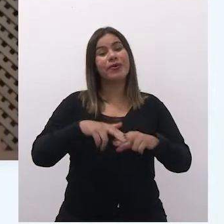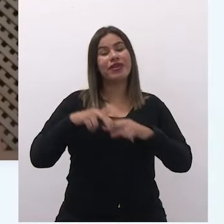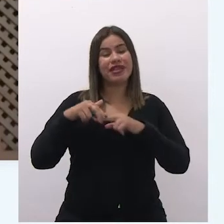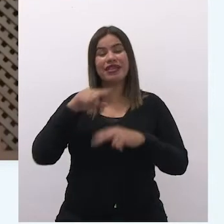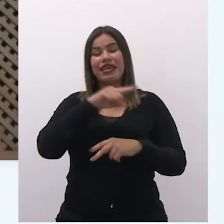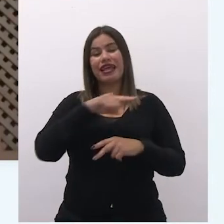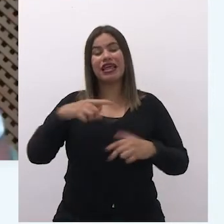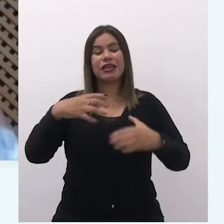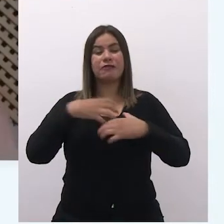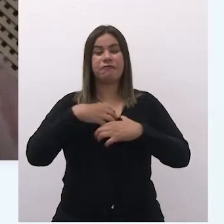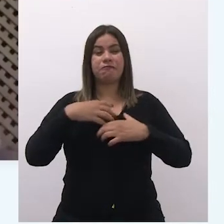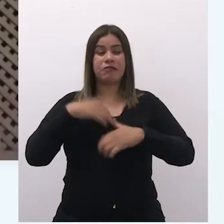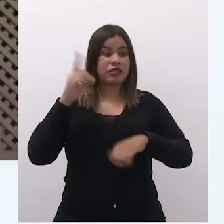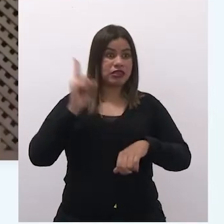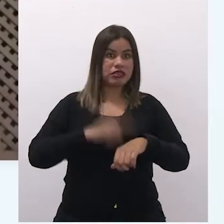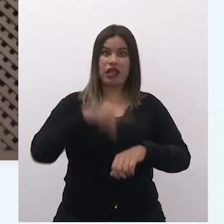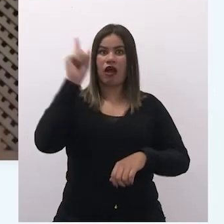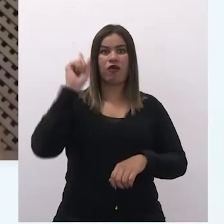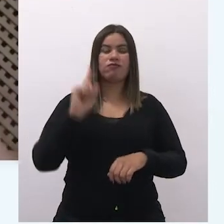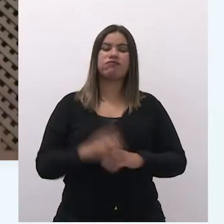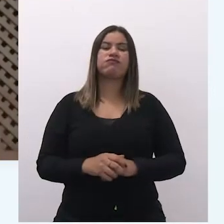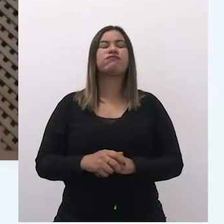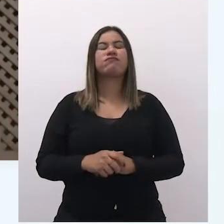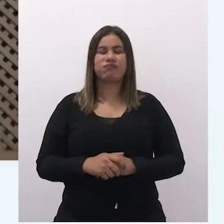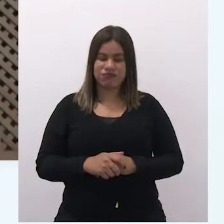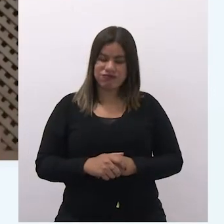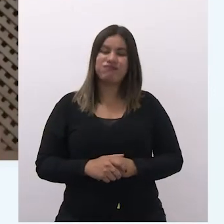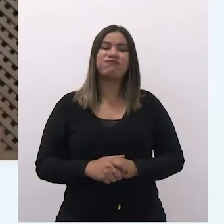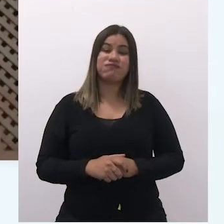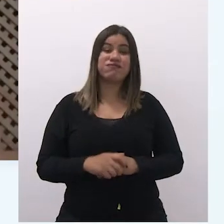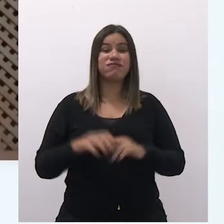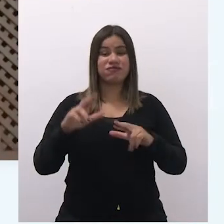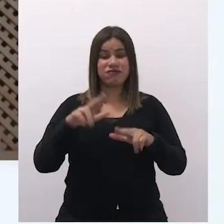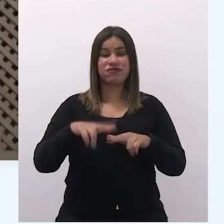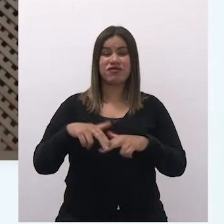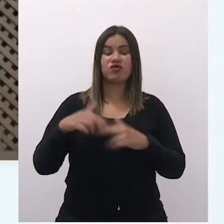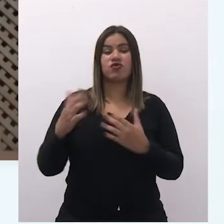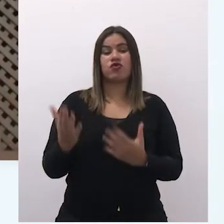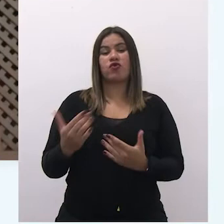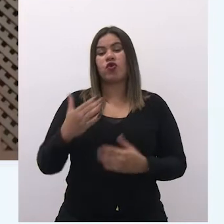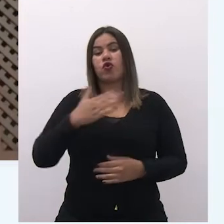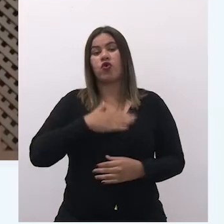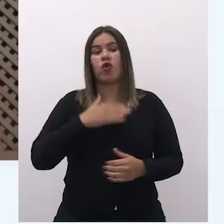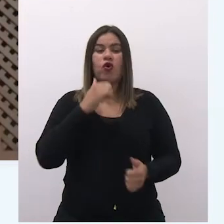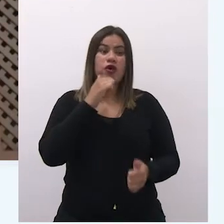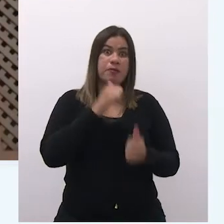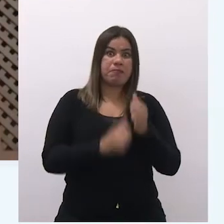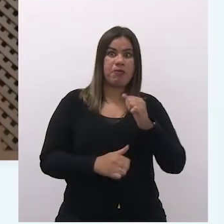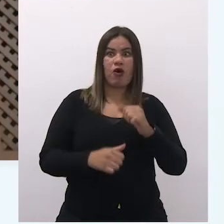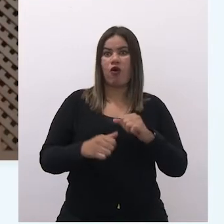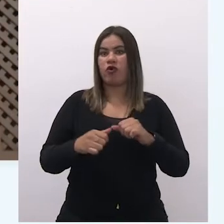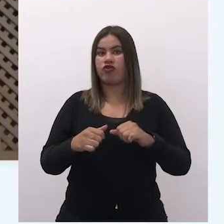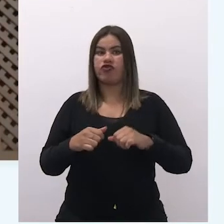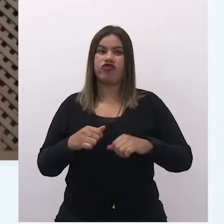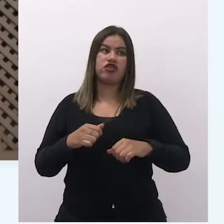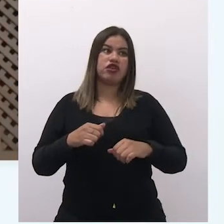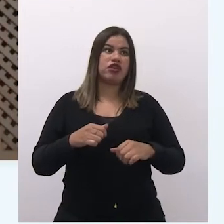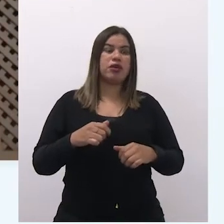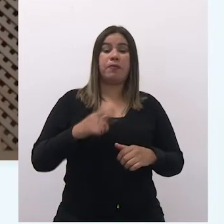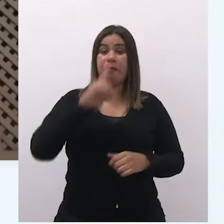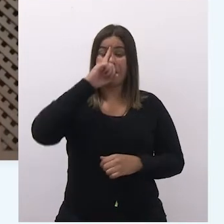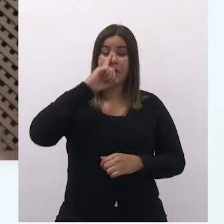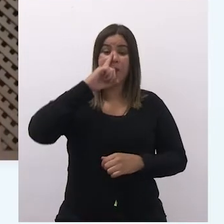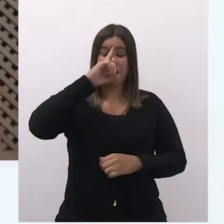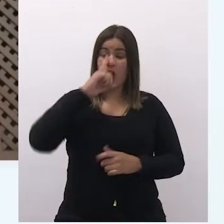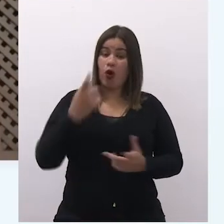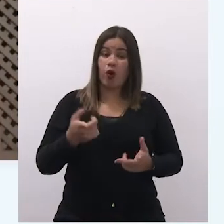com impulsividade. É por isso que o adolescente muitas vezes gosta de esportes radicais. É por isso